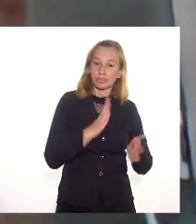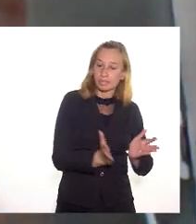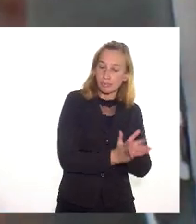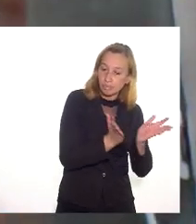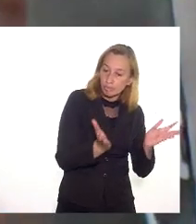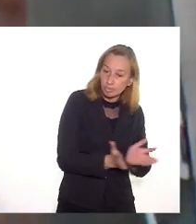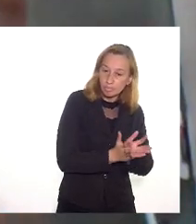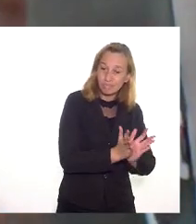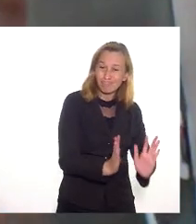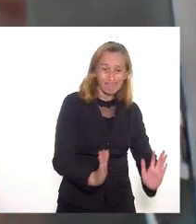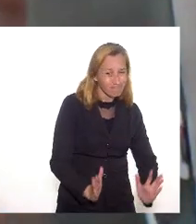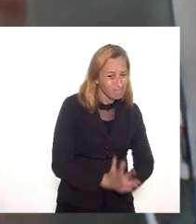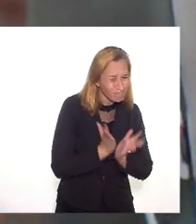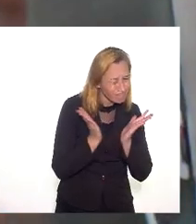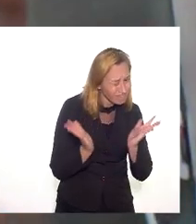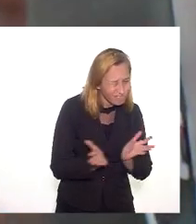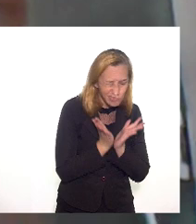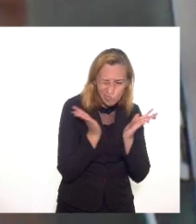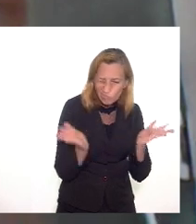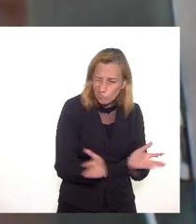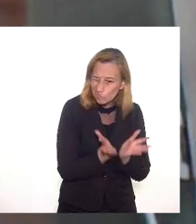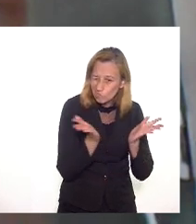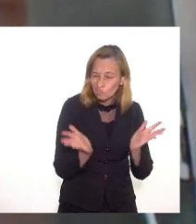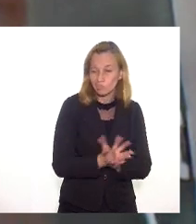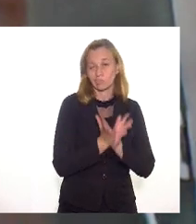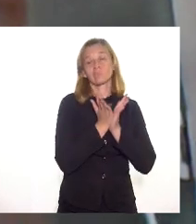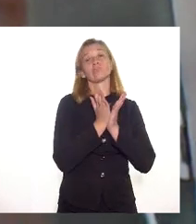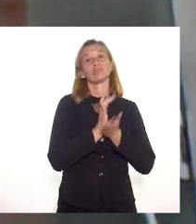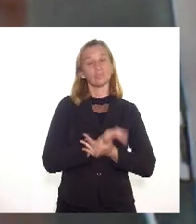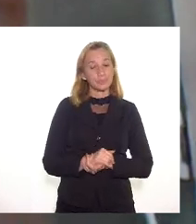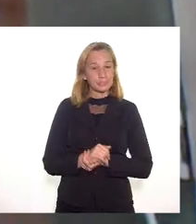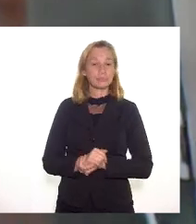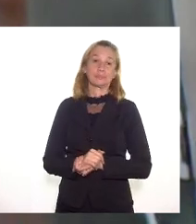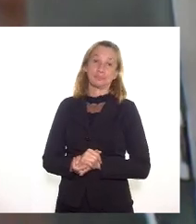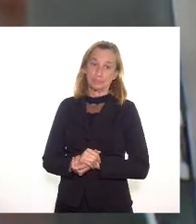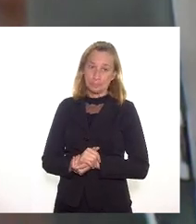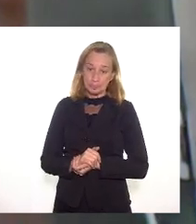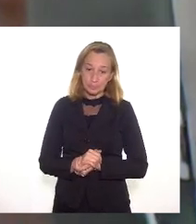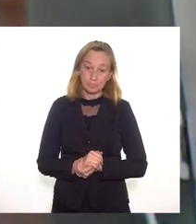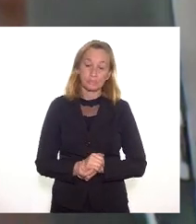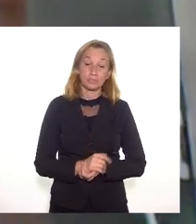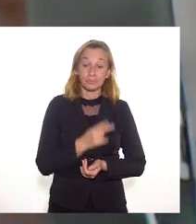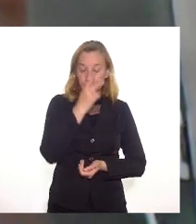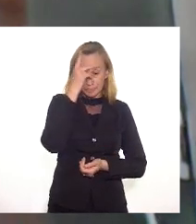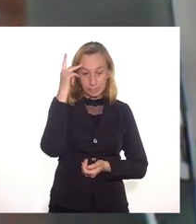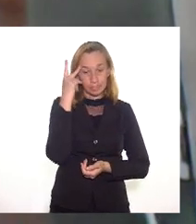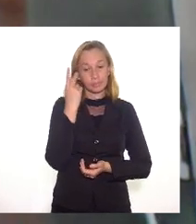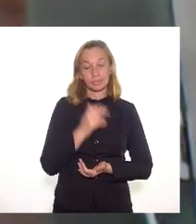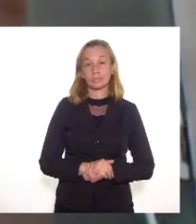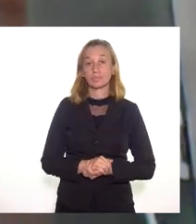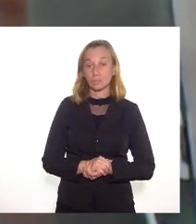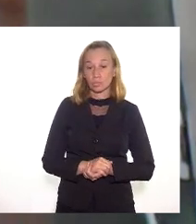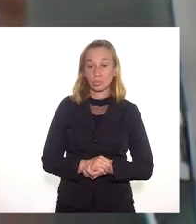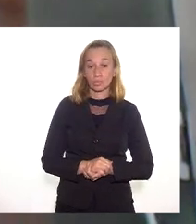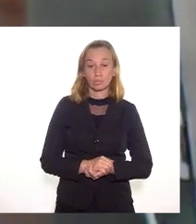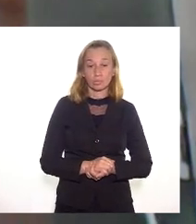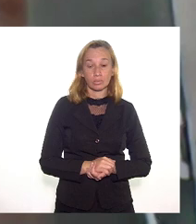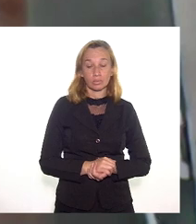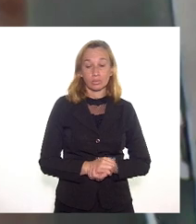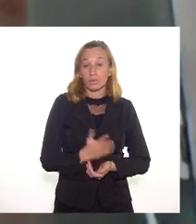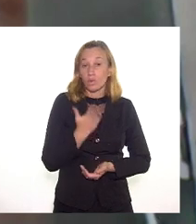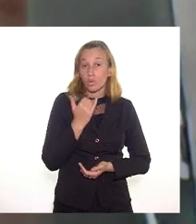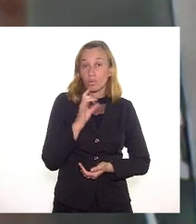Nós descemos mais ainda, o degrau, na vez de subir, descemos. Nós temos a miséria. Tem pessoas que estão comendo fubá com